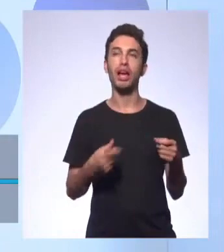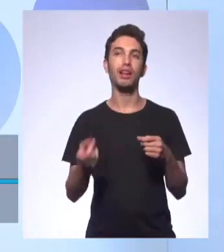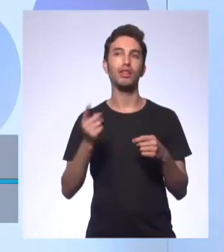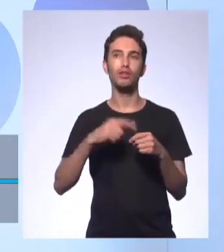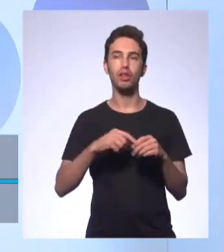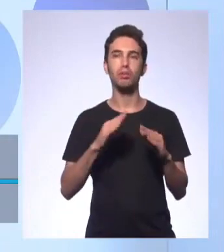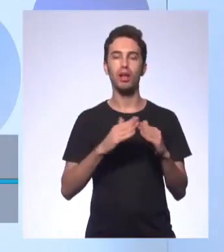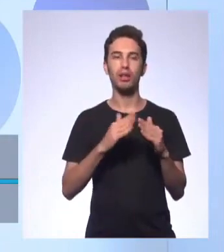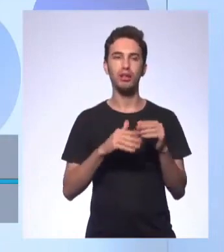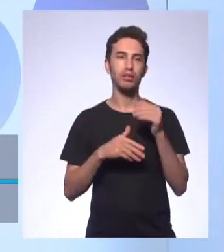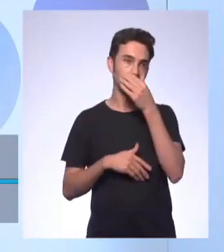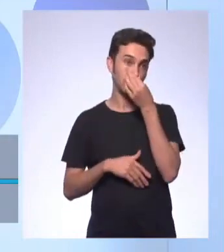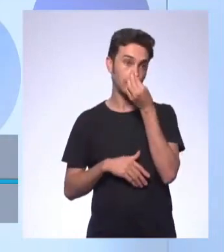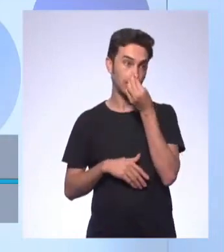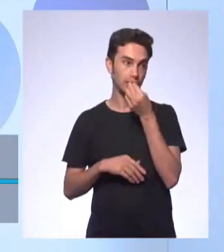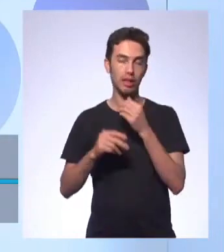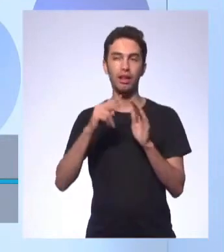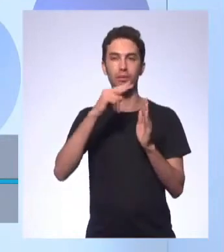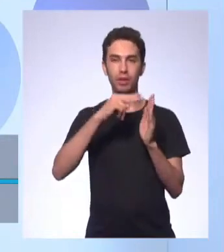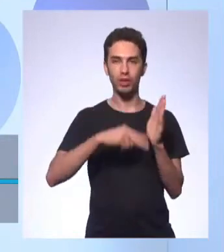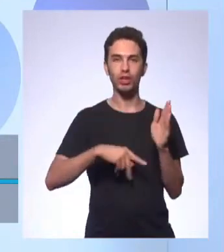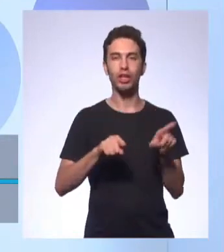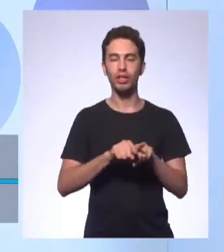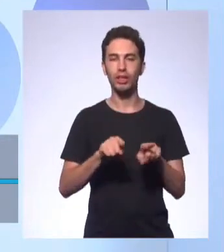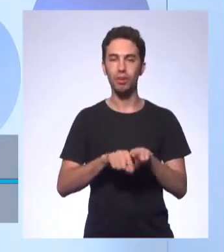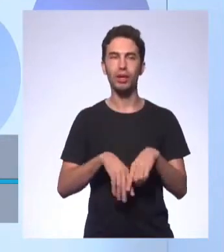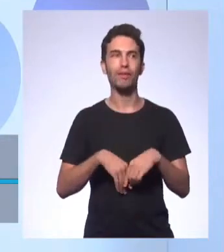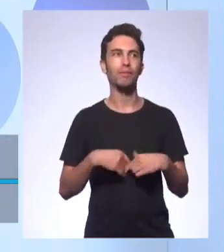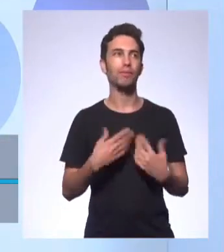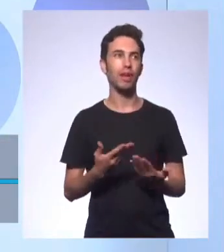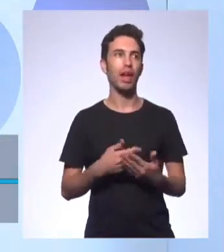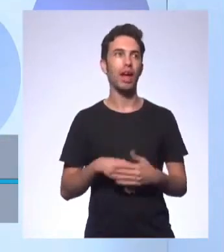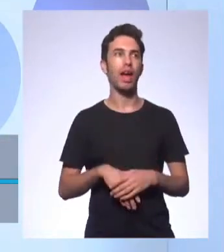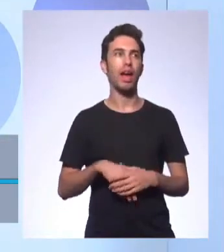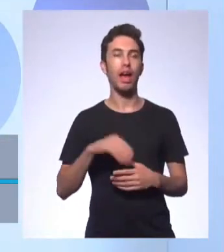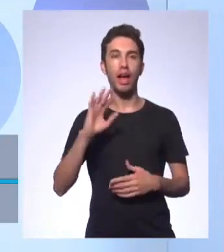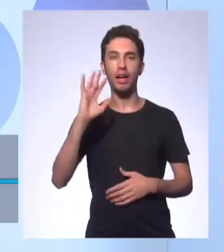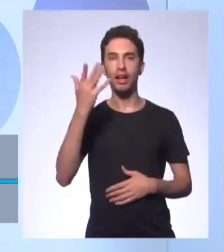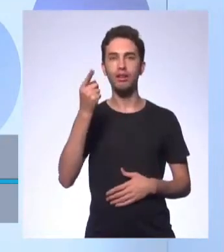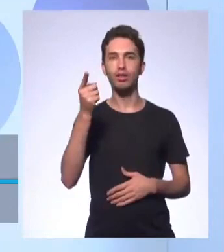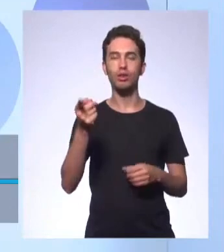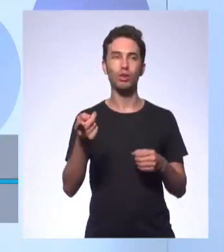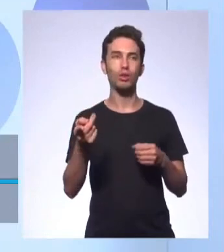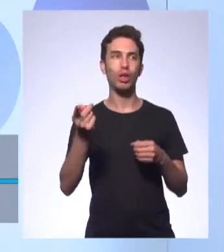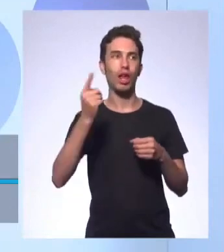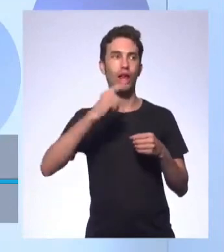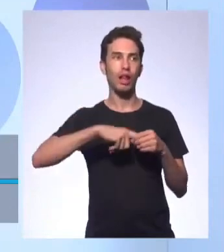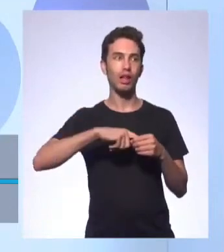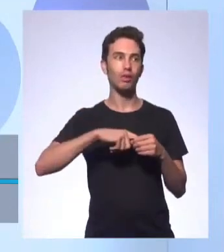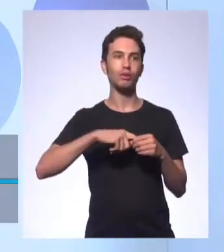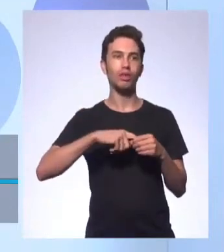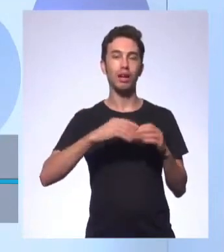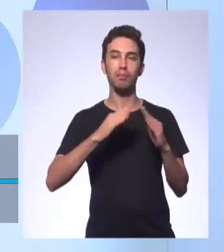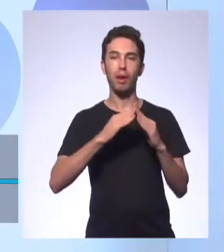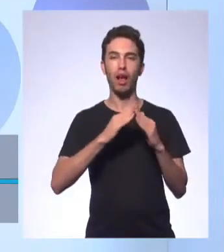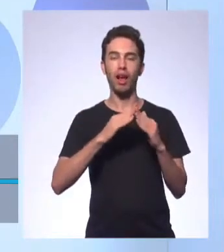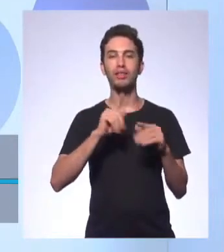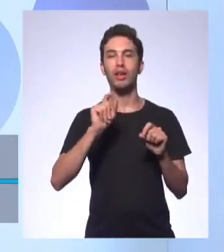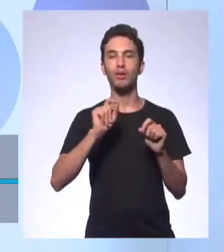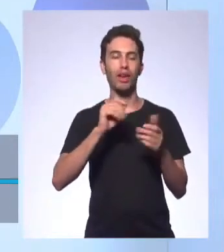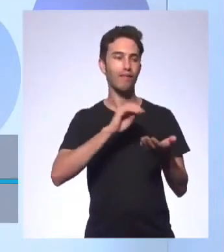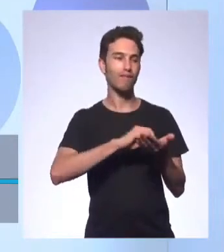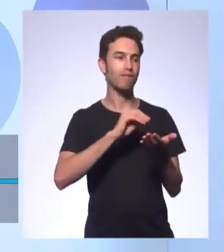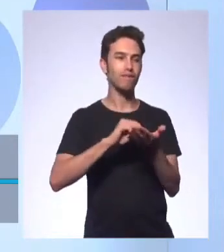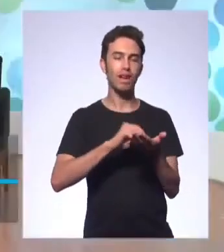aqui eu já acabei de ler, da Bruna, né? Da professora Bruna. Que a causa dos elefantes voltarem para casa é a falta de turistas. Sim, né?